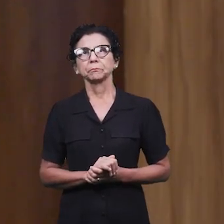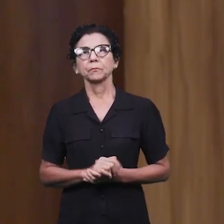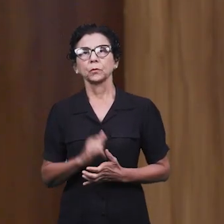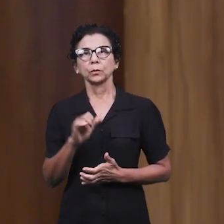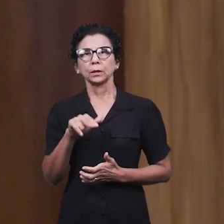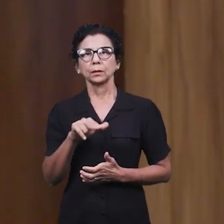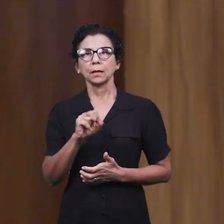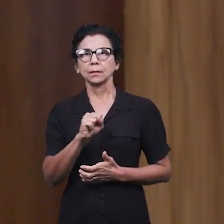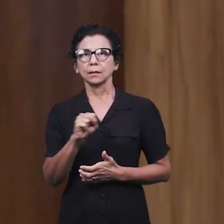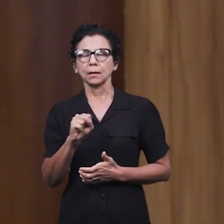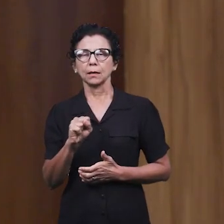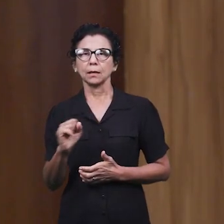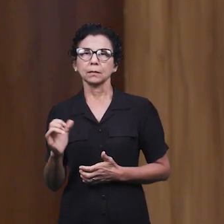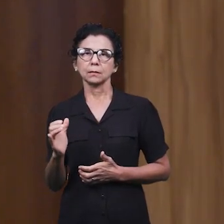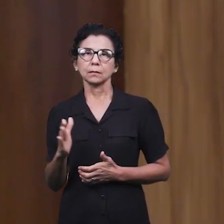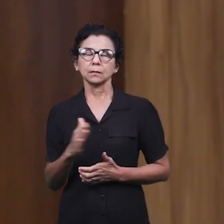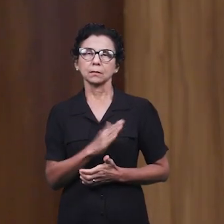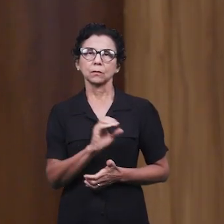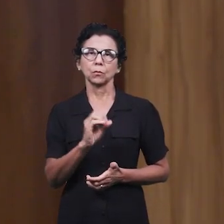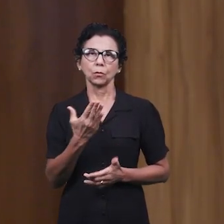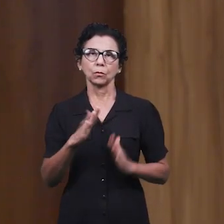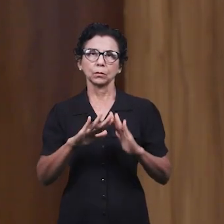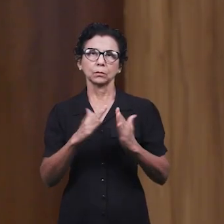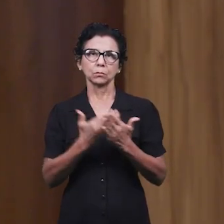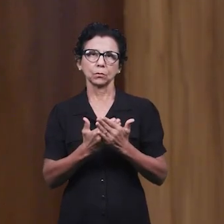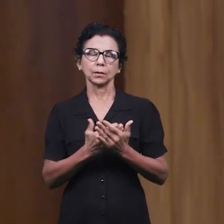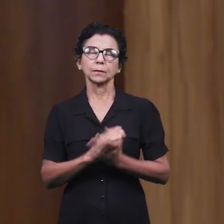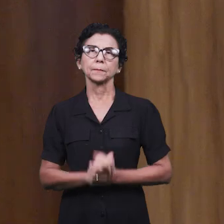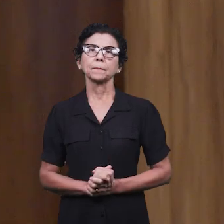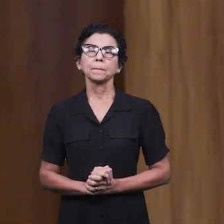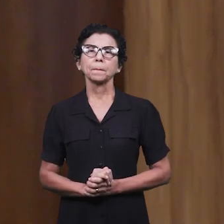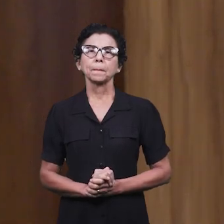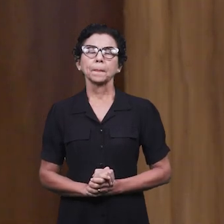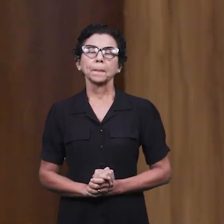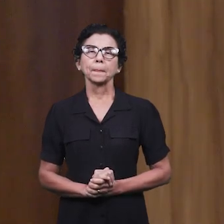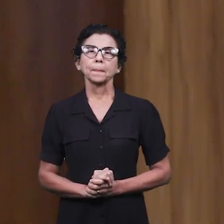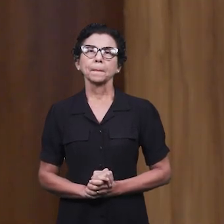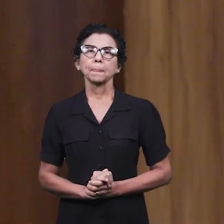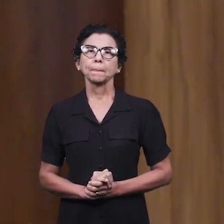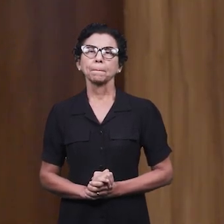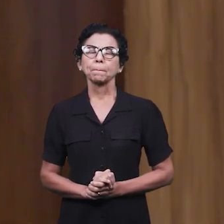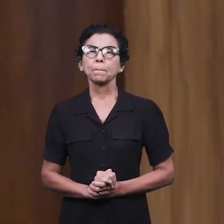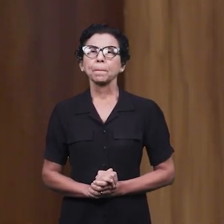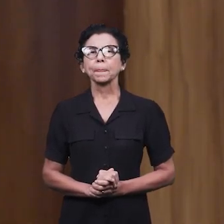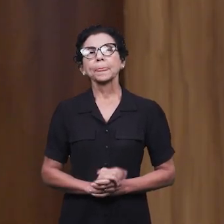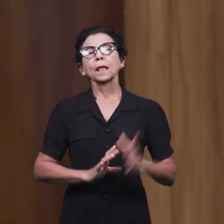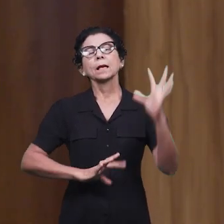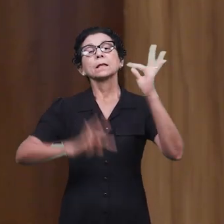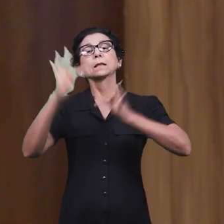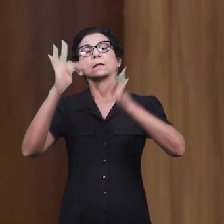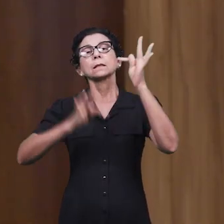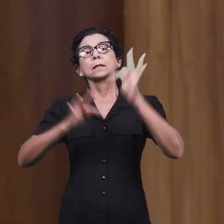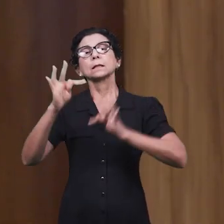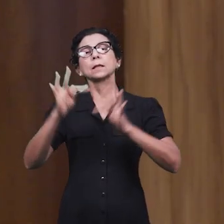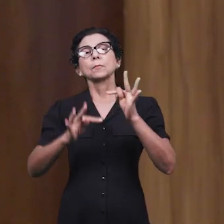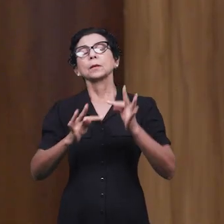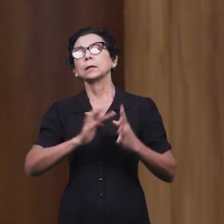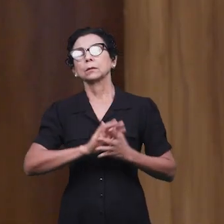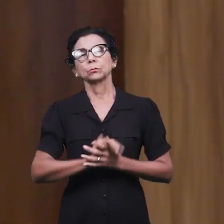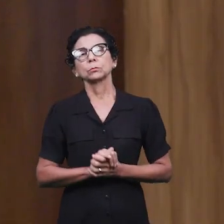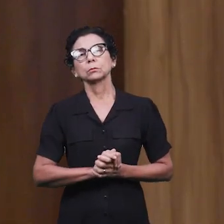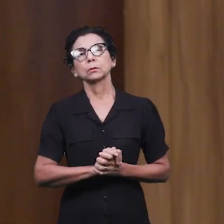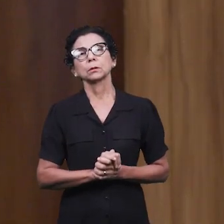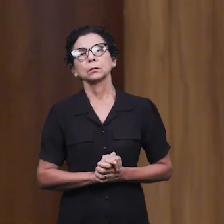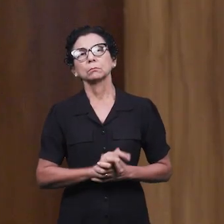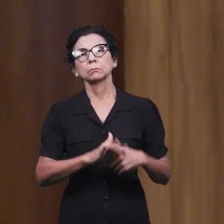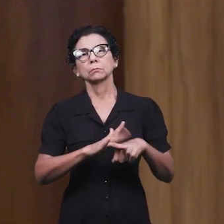dessas pessoas, né, elas têm direito a todo e qualquer tipo de medicamento, todo e qualquer tipo de tratamento também? Quais seriam os critérios, né,